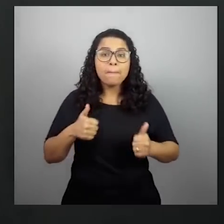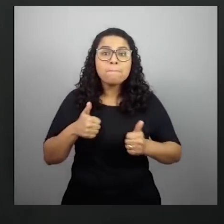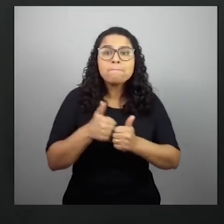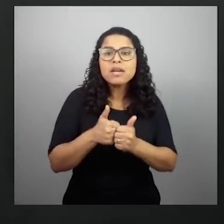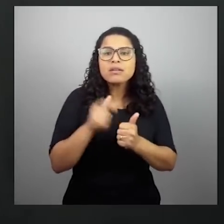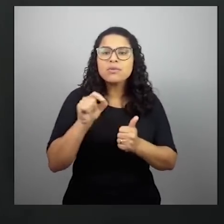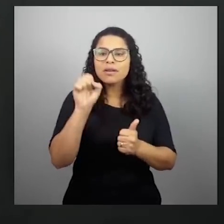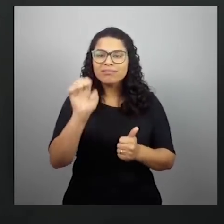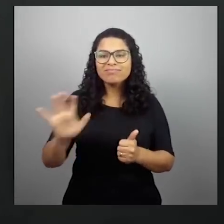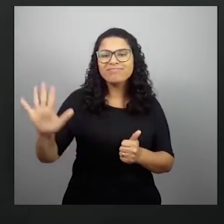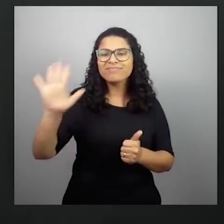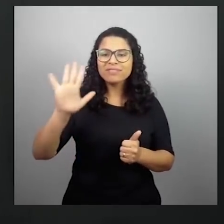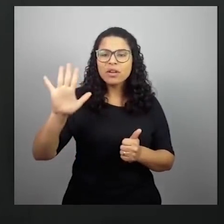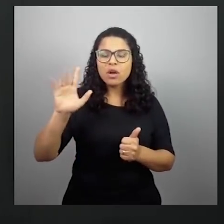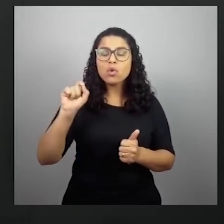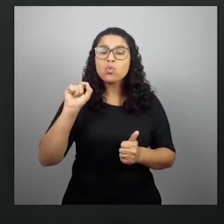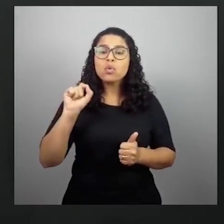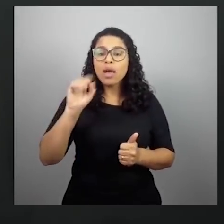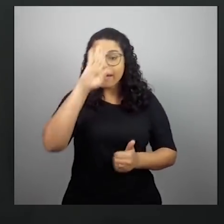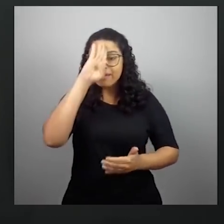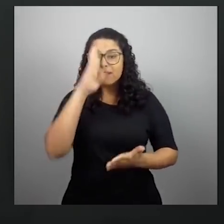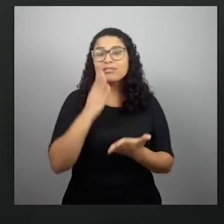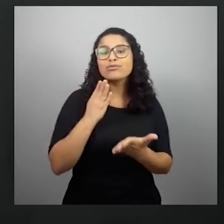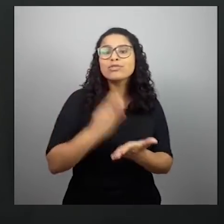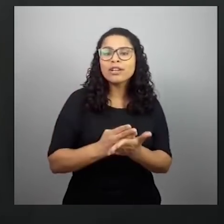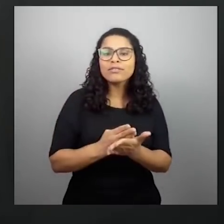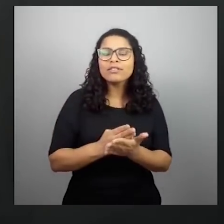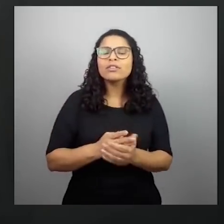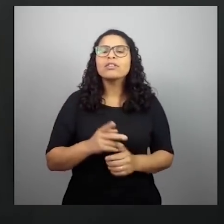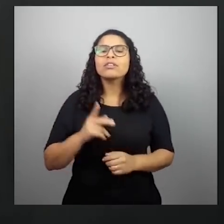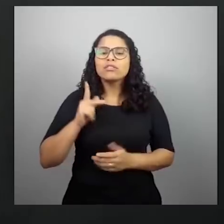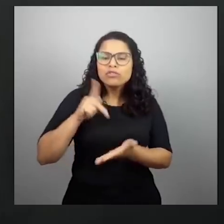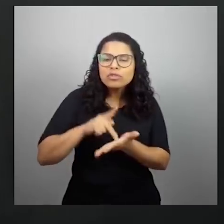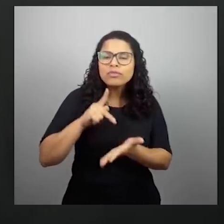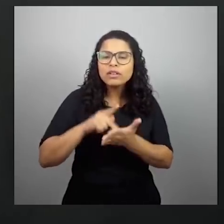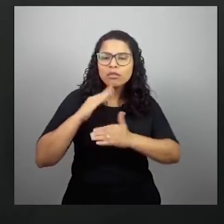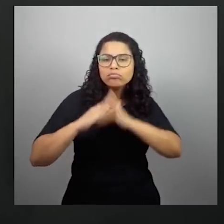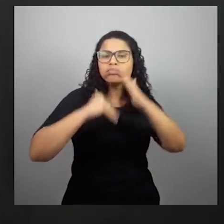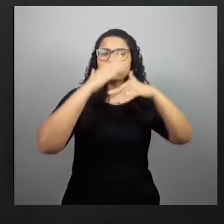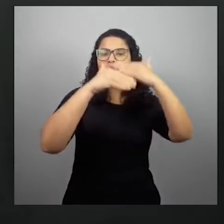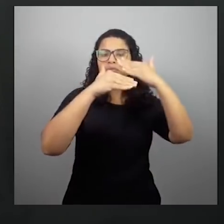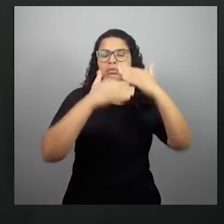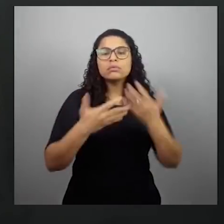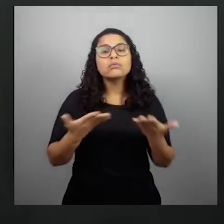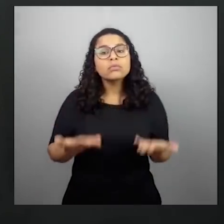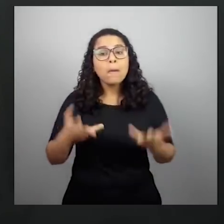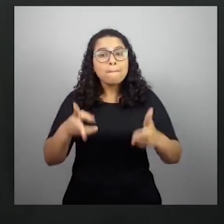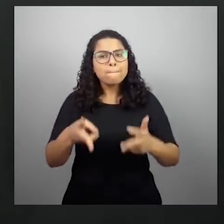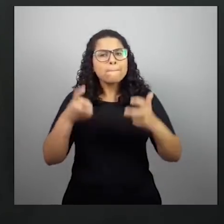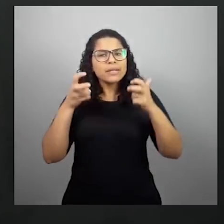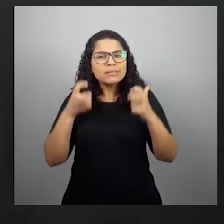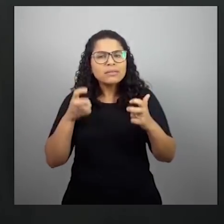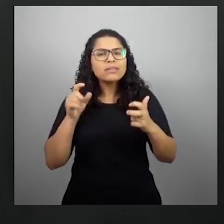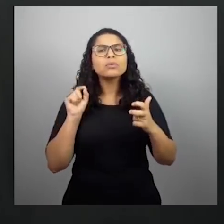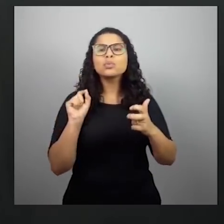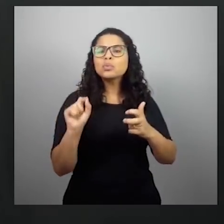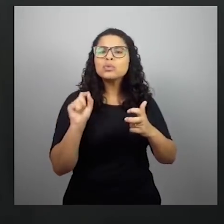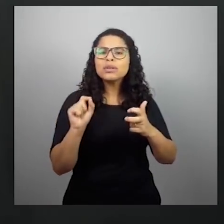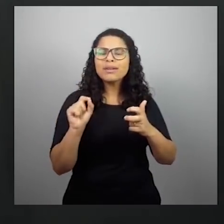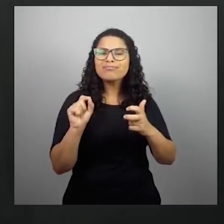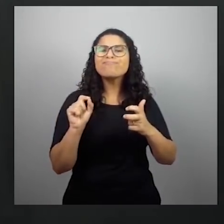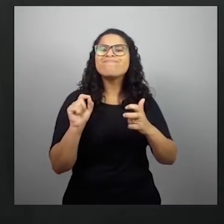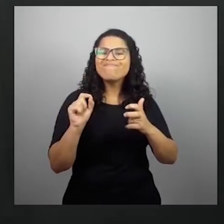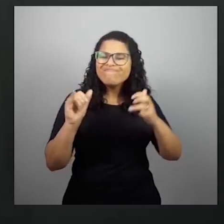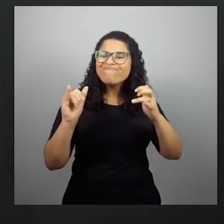mais próximos do que se acreditava que era o progresso. Percebam o nível agudo, o nível grande